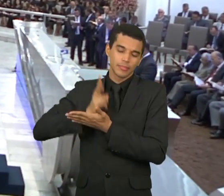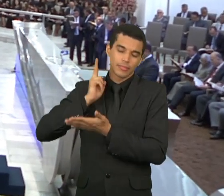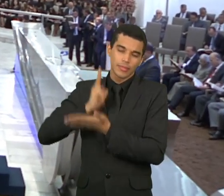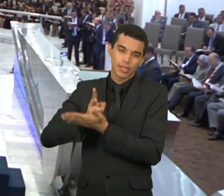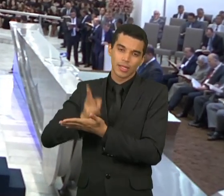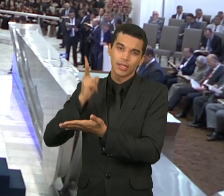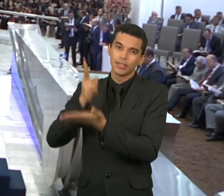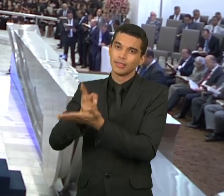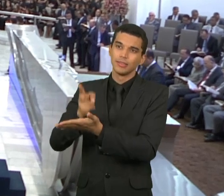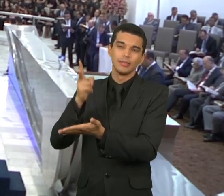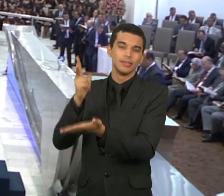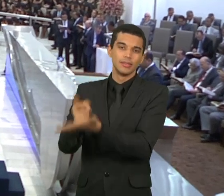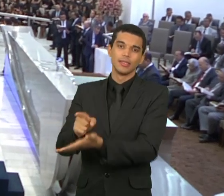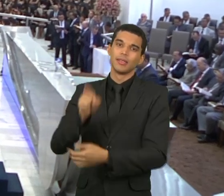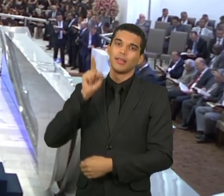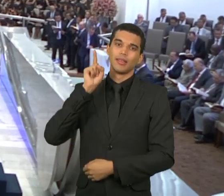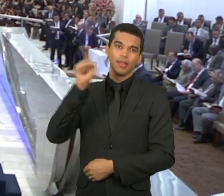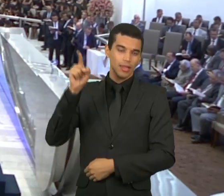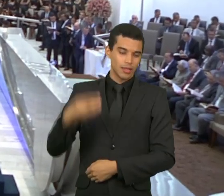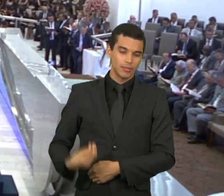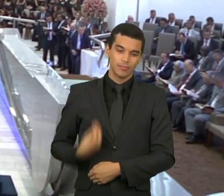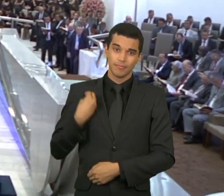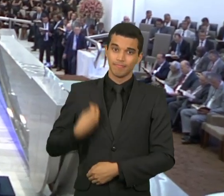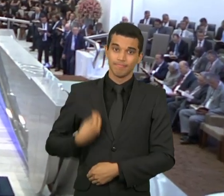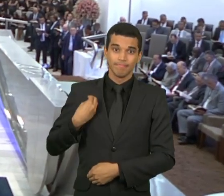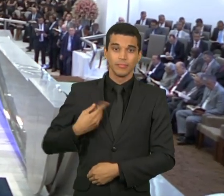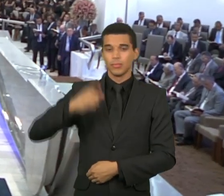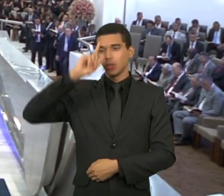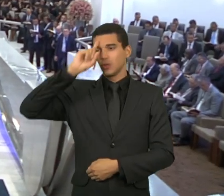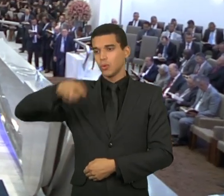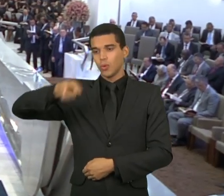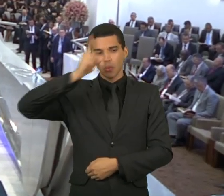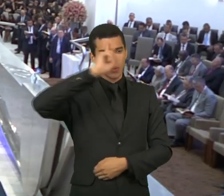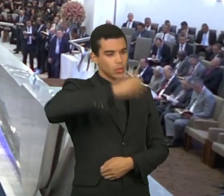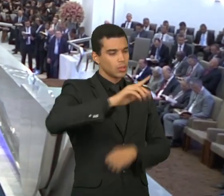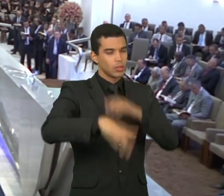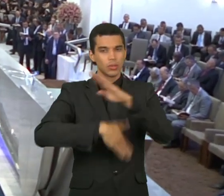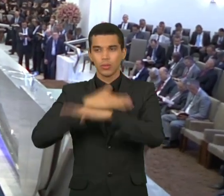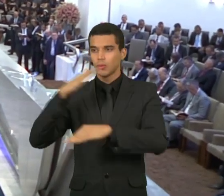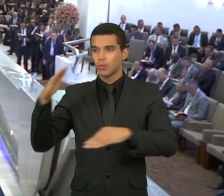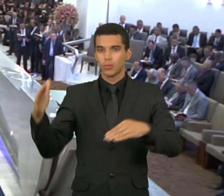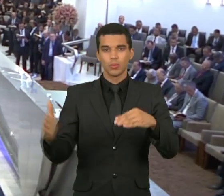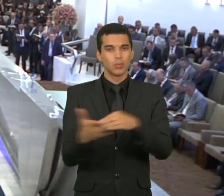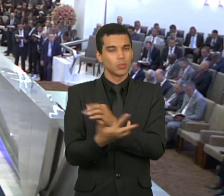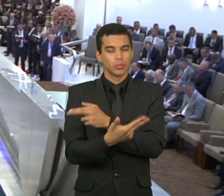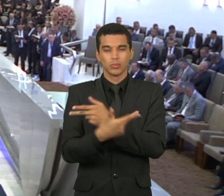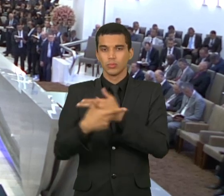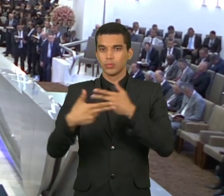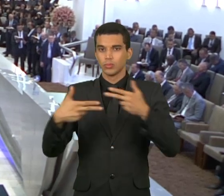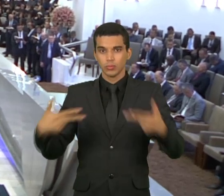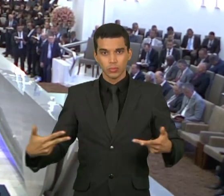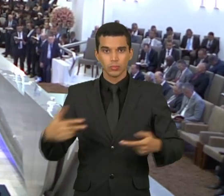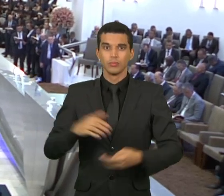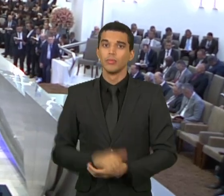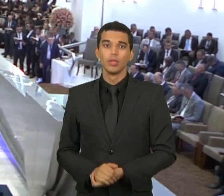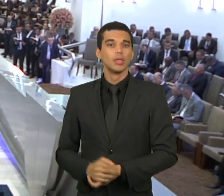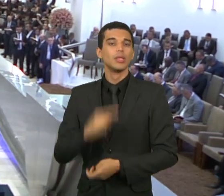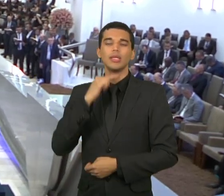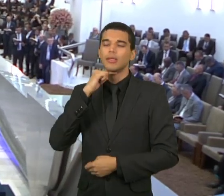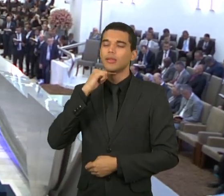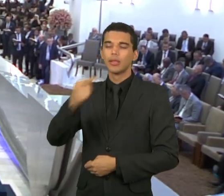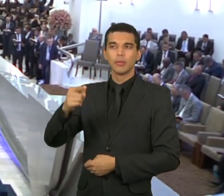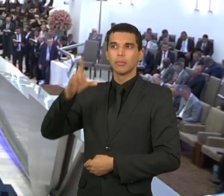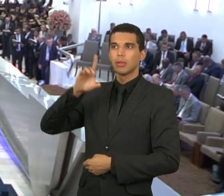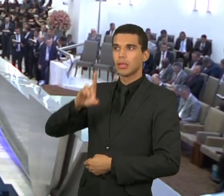sempre permanente, e o seu reino não se pode destruir. O